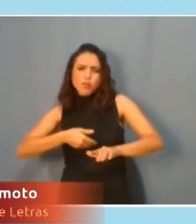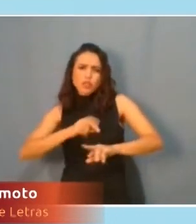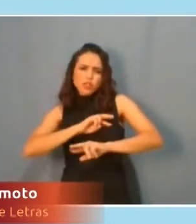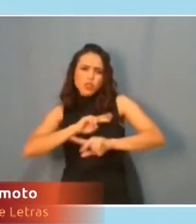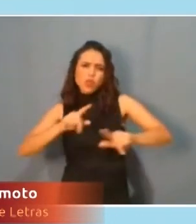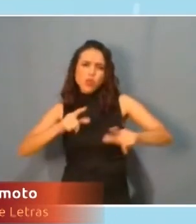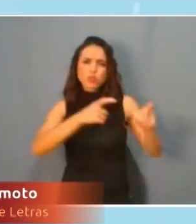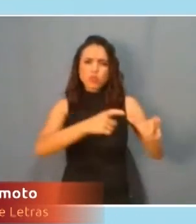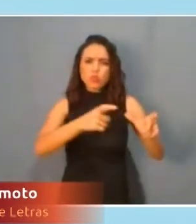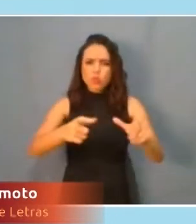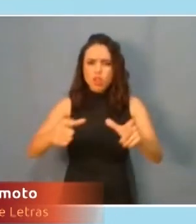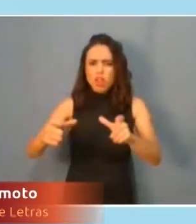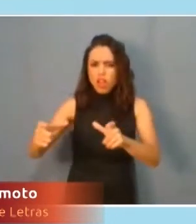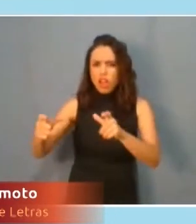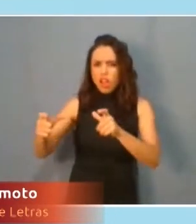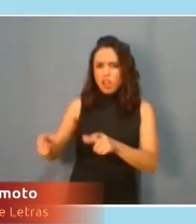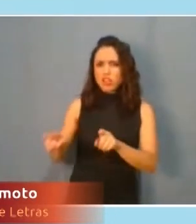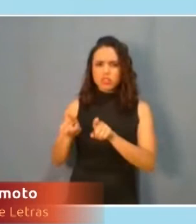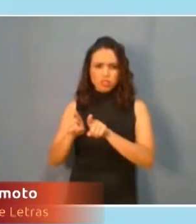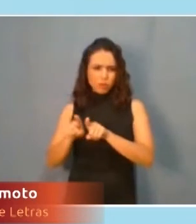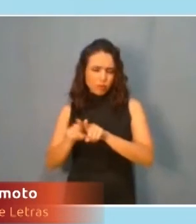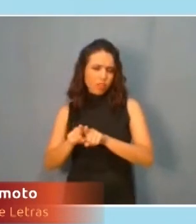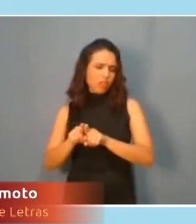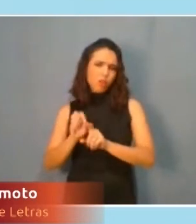outros grupos também?